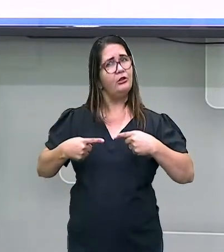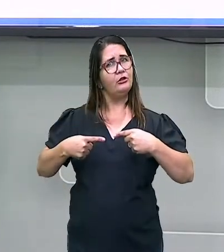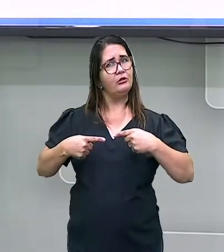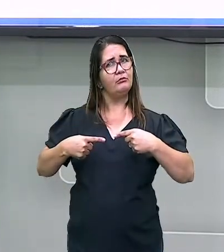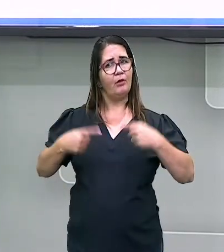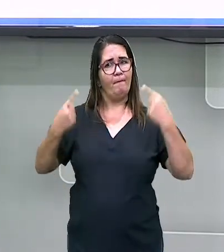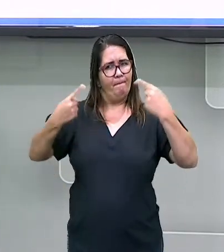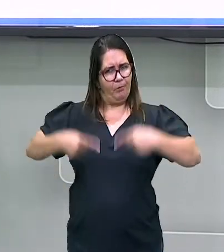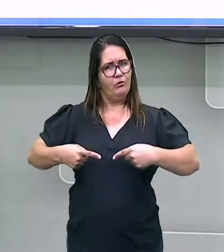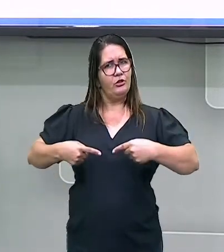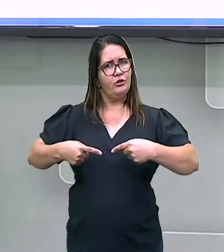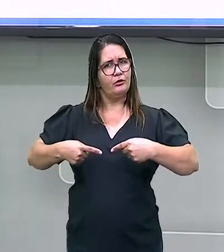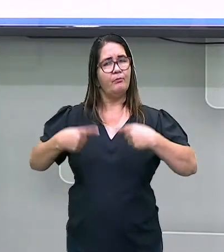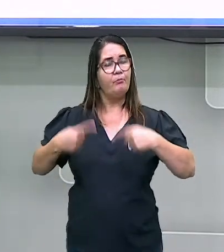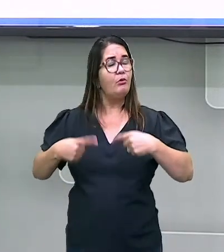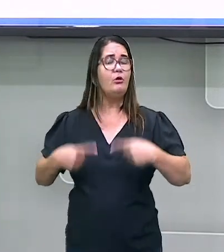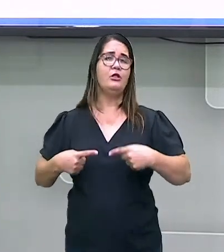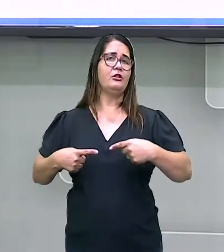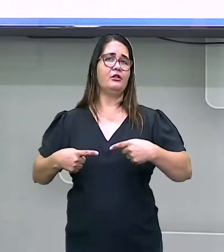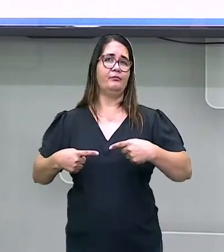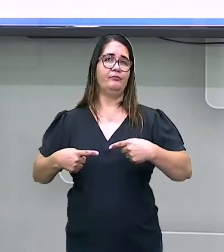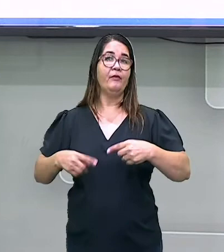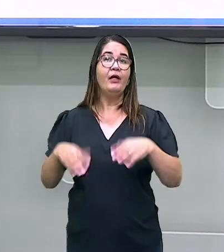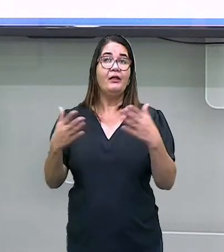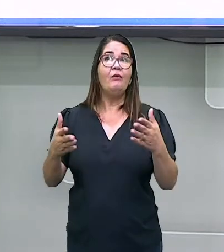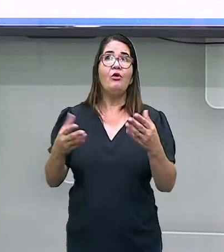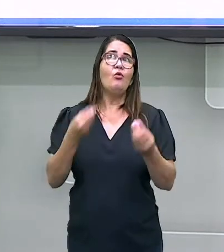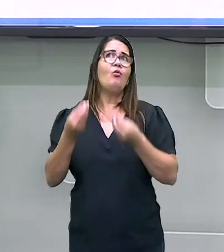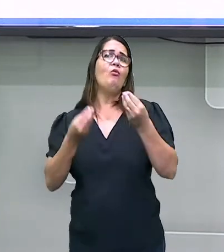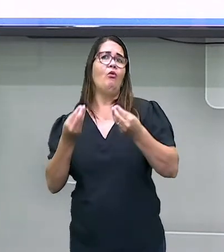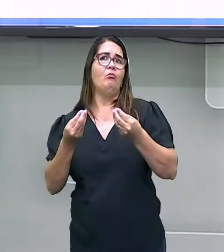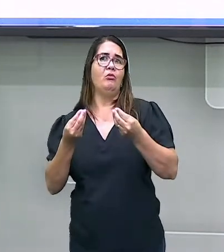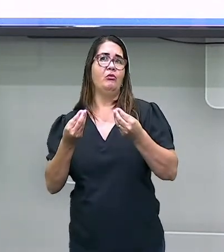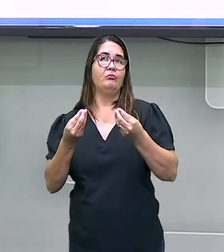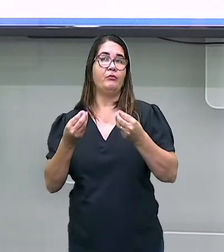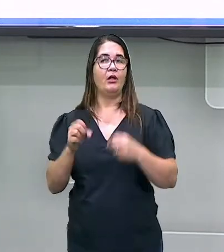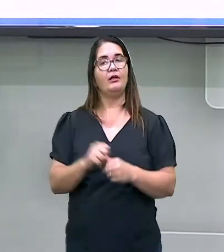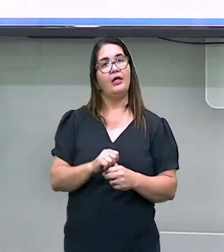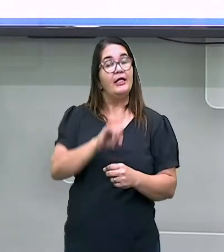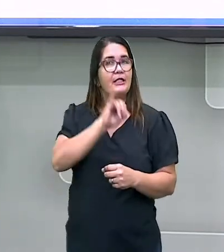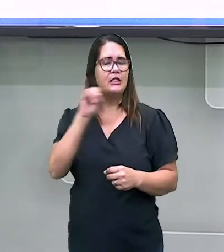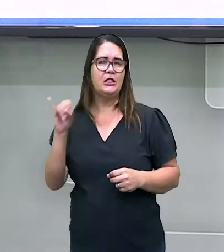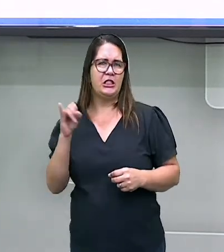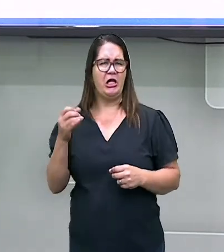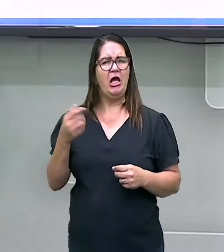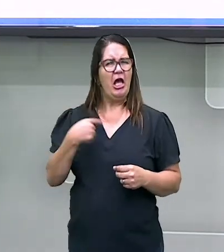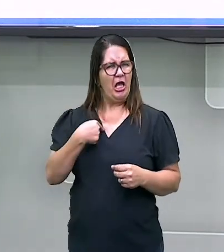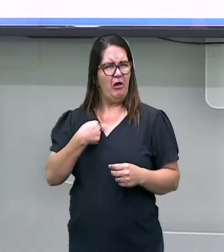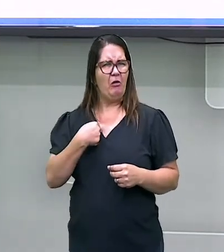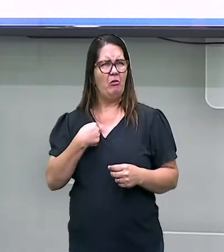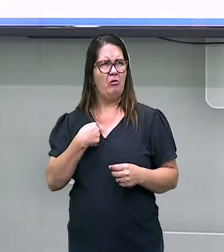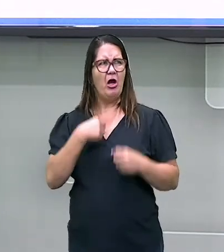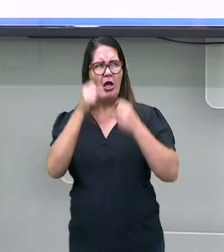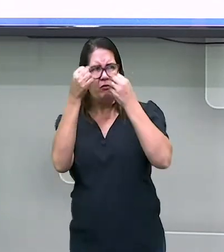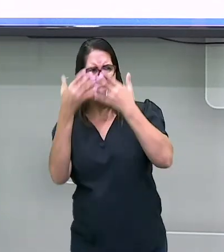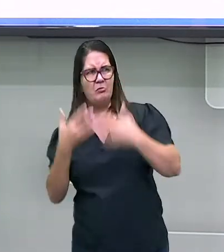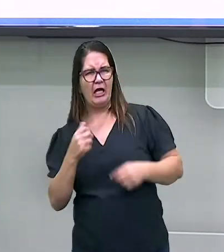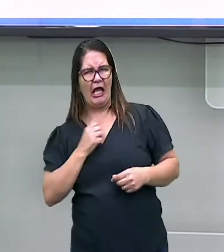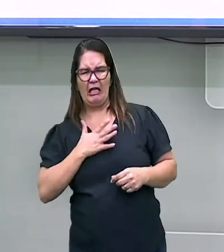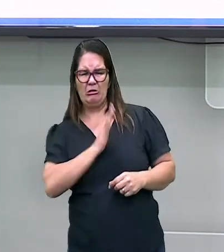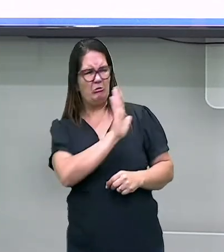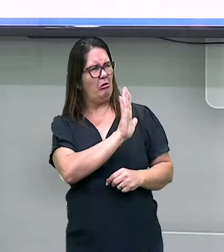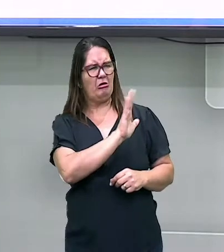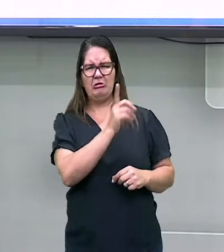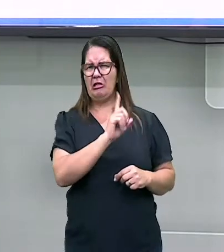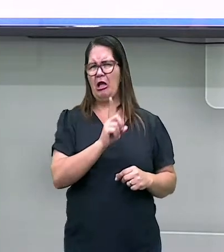de política, eu estou dizendo que eu não vivo em sociedade. Mas, por isso, estamos explicando neste momento. A